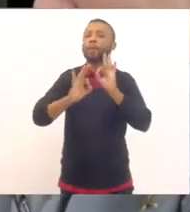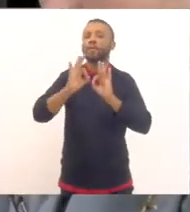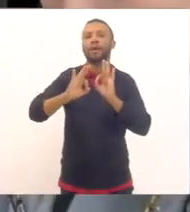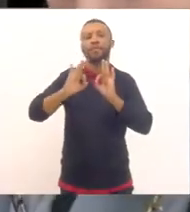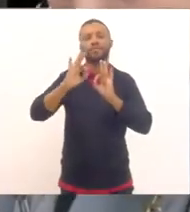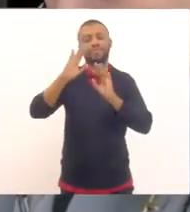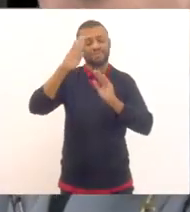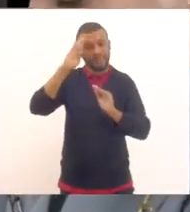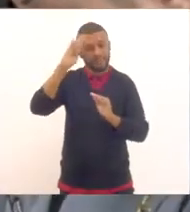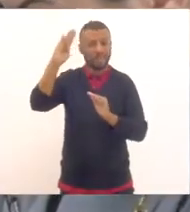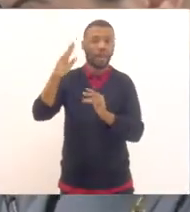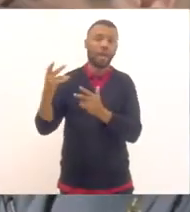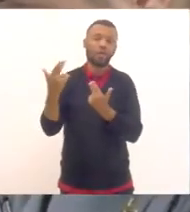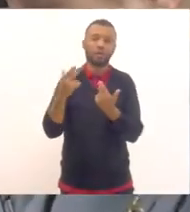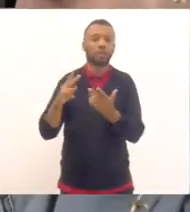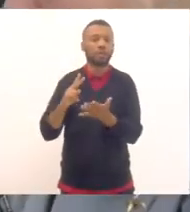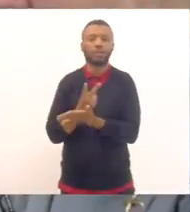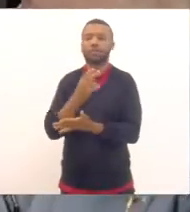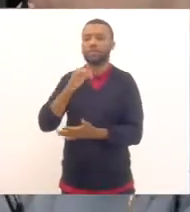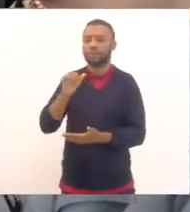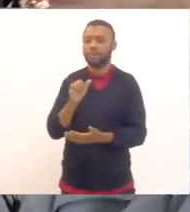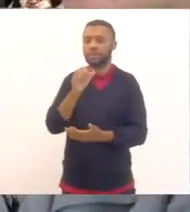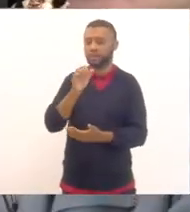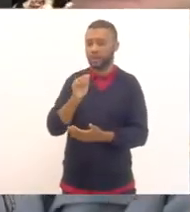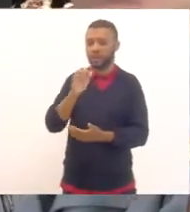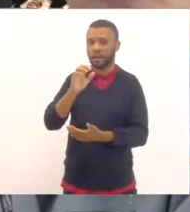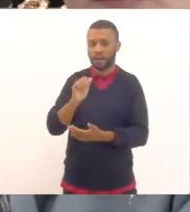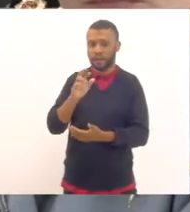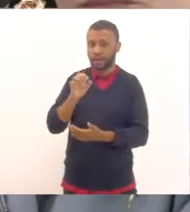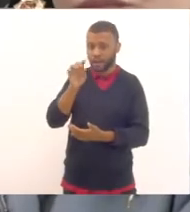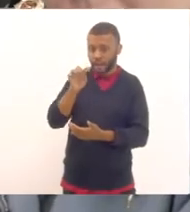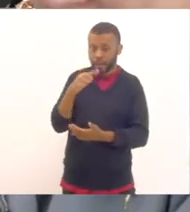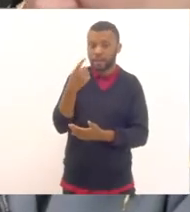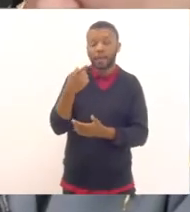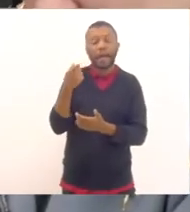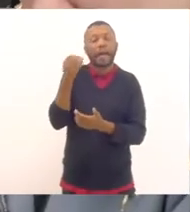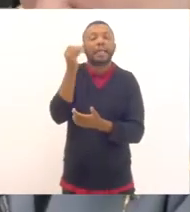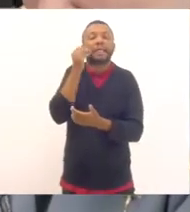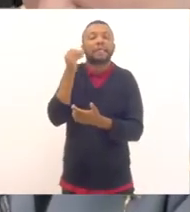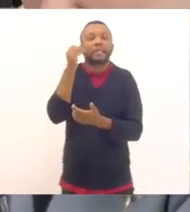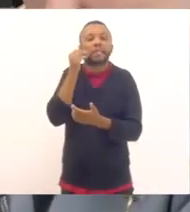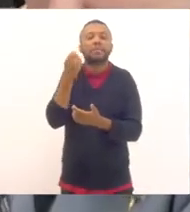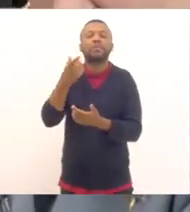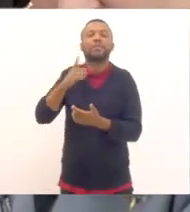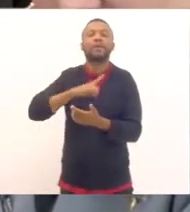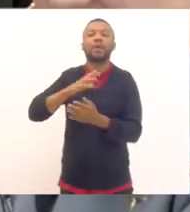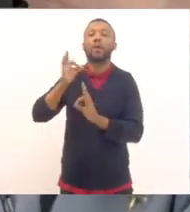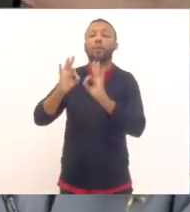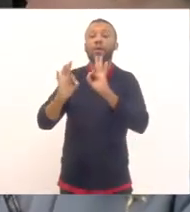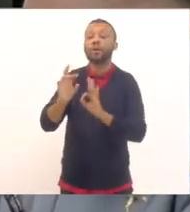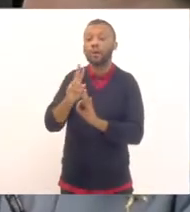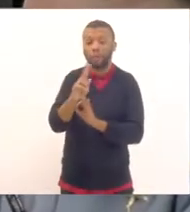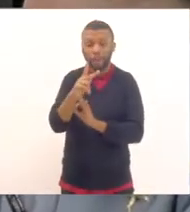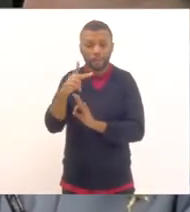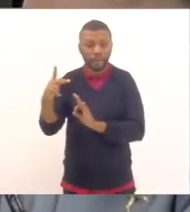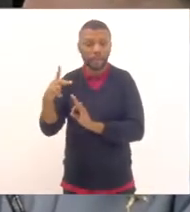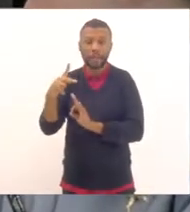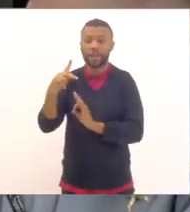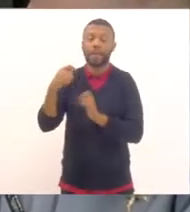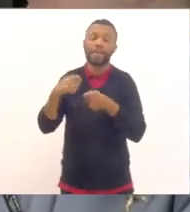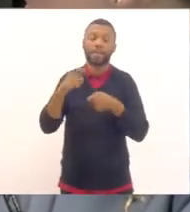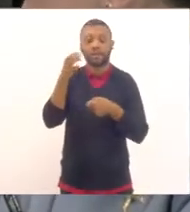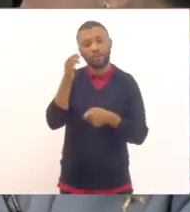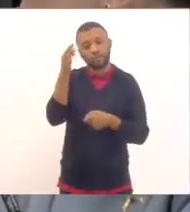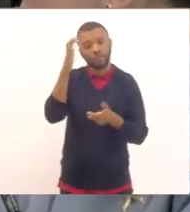tá sendo feito Jacareí a gente já viu aí esse essa questão da pacificação é que é eu uma outra um outro cenário